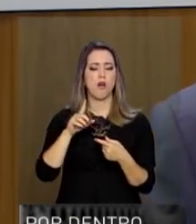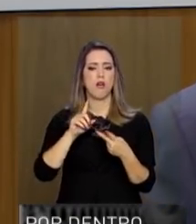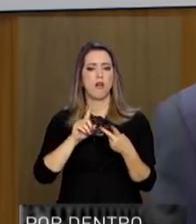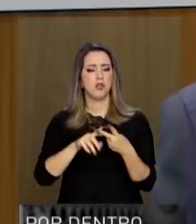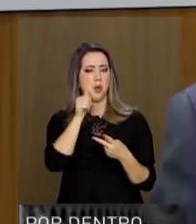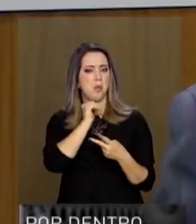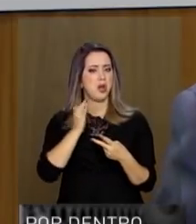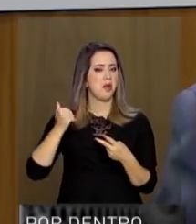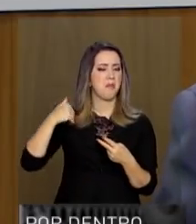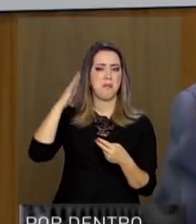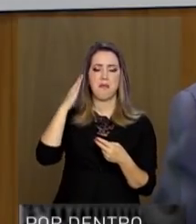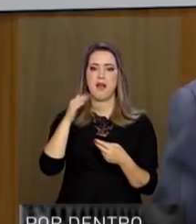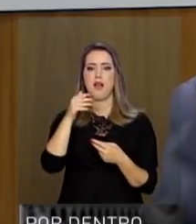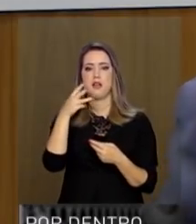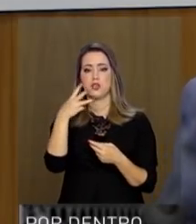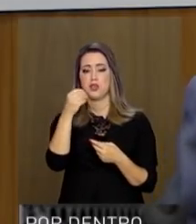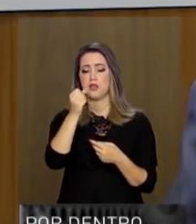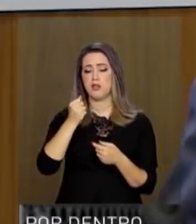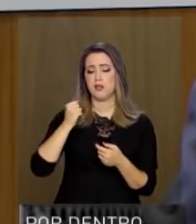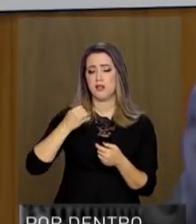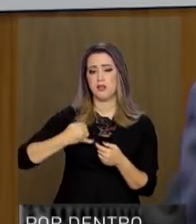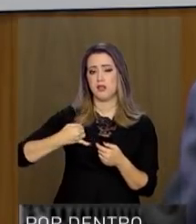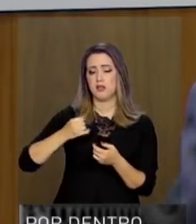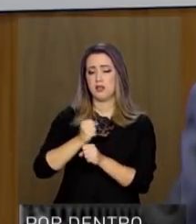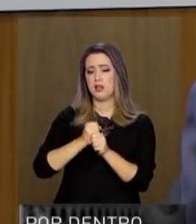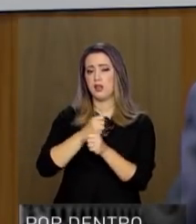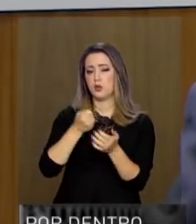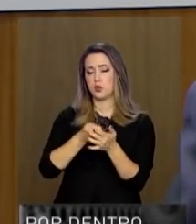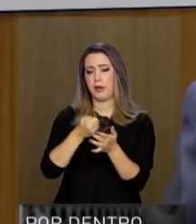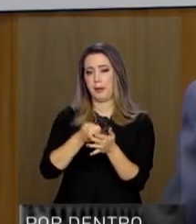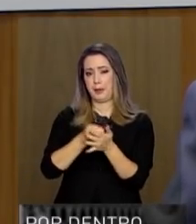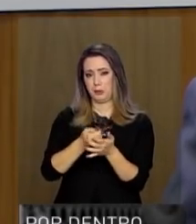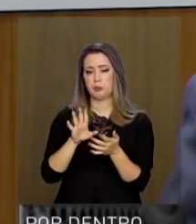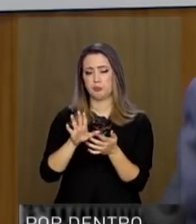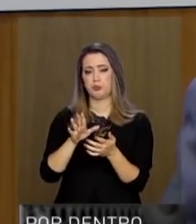mulher já tem mais de 30 anos de tempo de contribuição, também nada se altera para essas